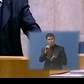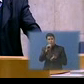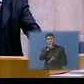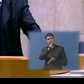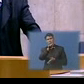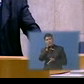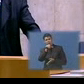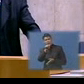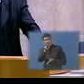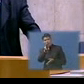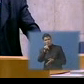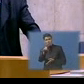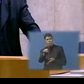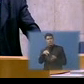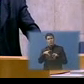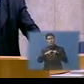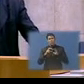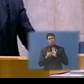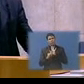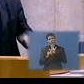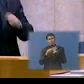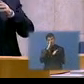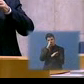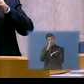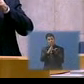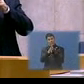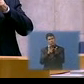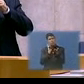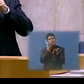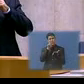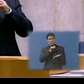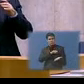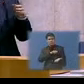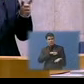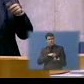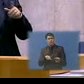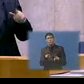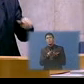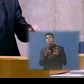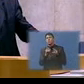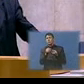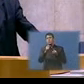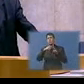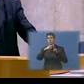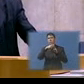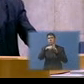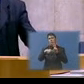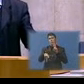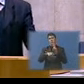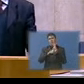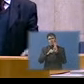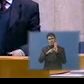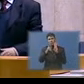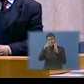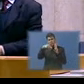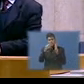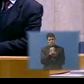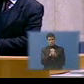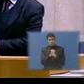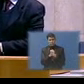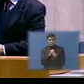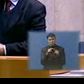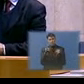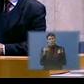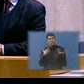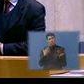para apresentar as metas da lei de responsabilidade fiscal do primeiro trimestre desse ano. E lá ficou